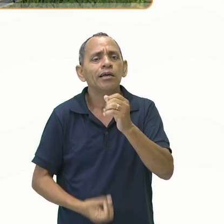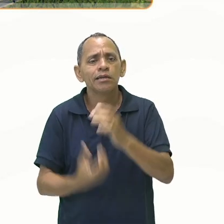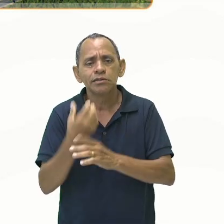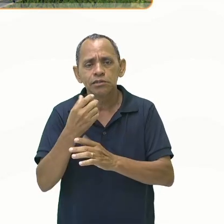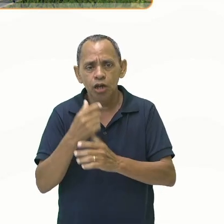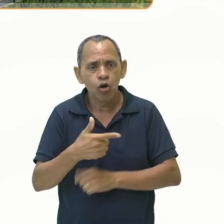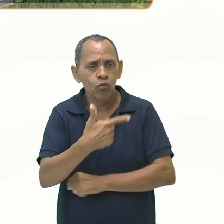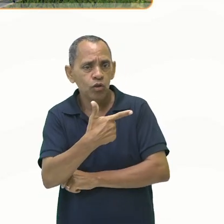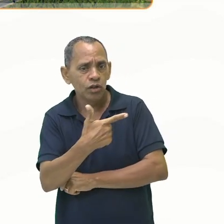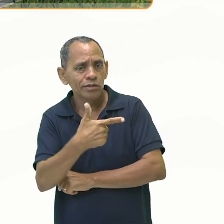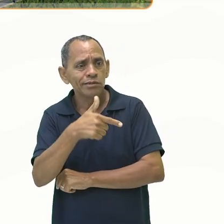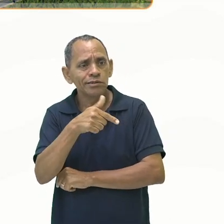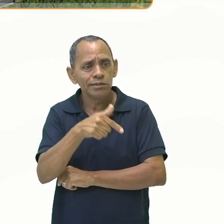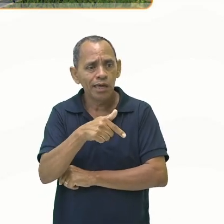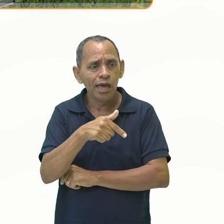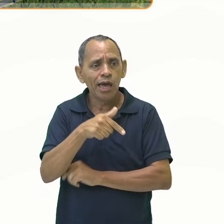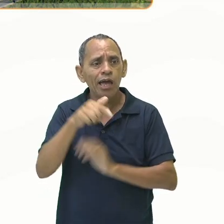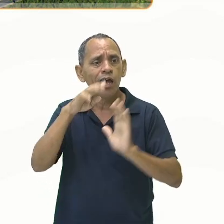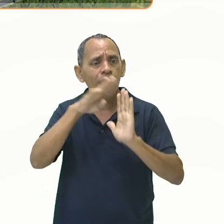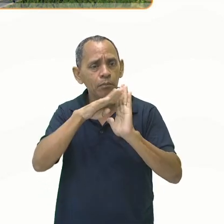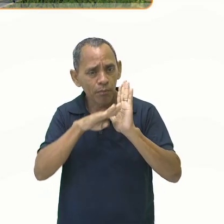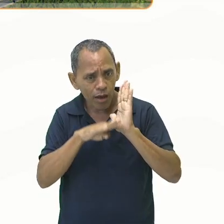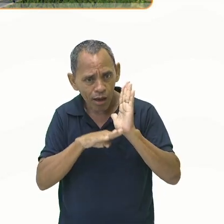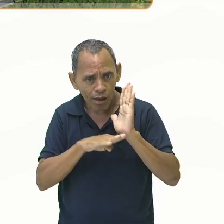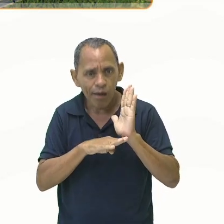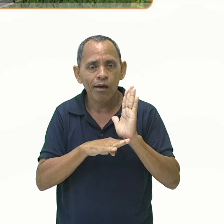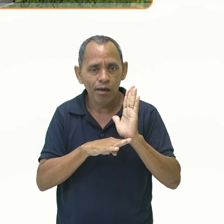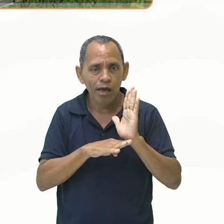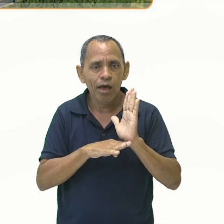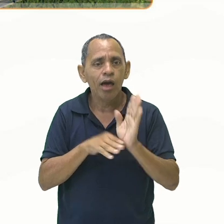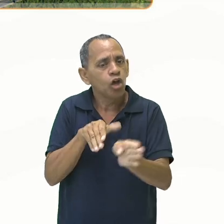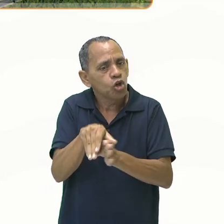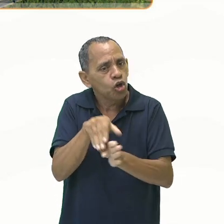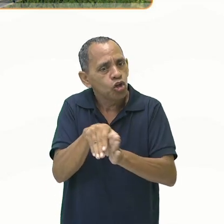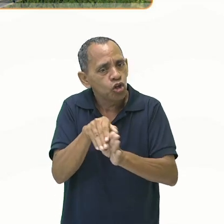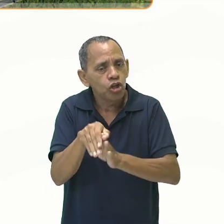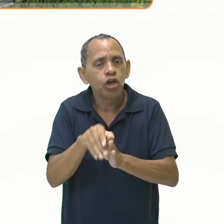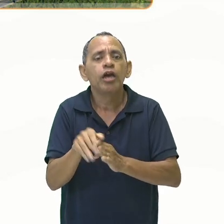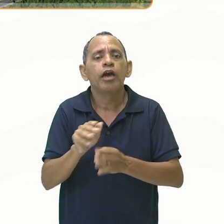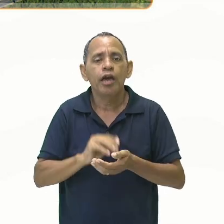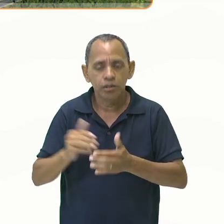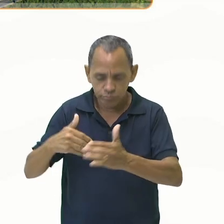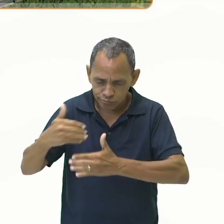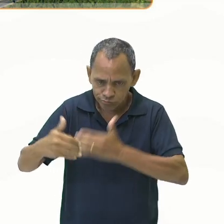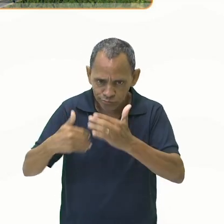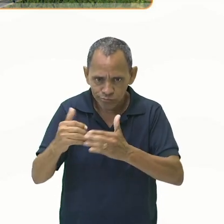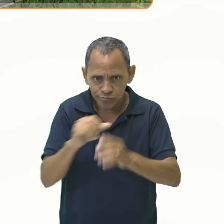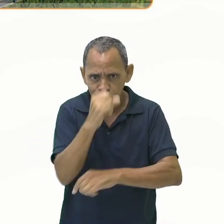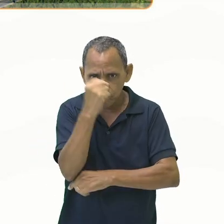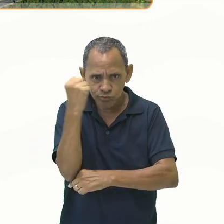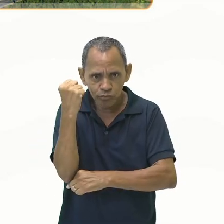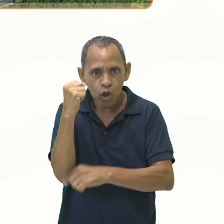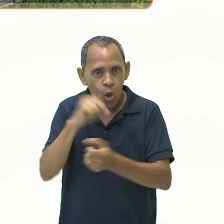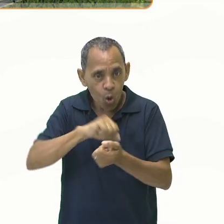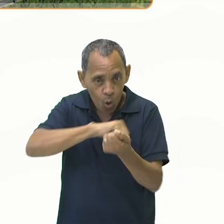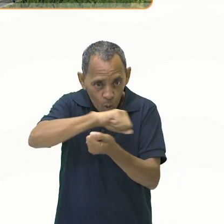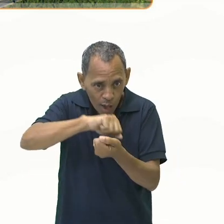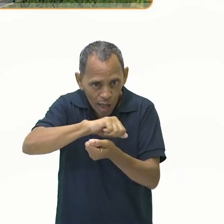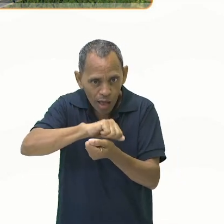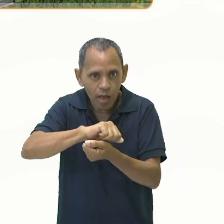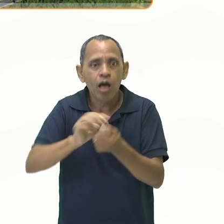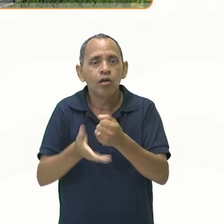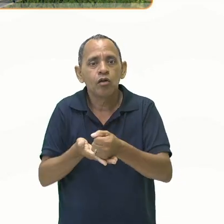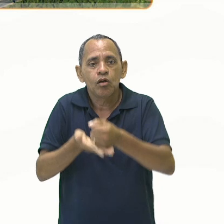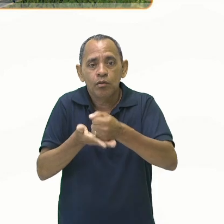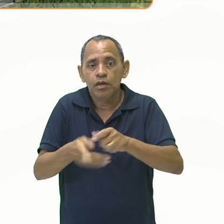27 princípios que orientam ali o desenvolvimento sustentável de uma forma geral, tá? Ela reuniu ali